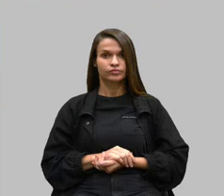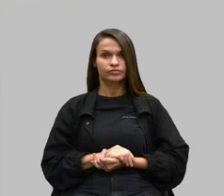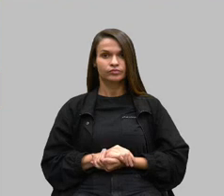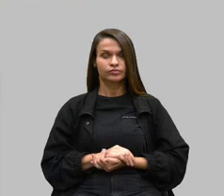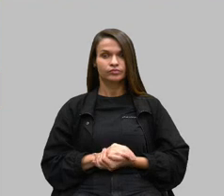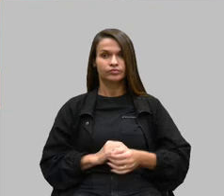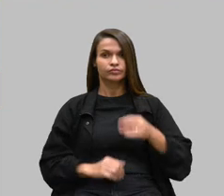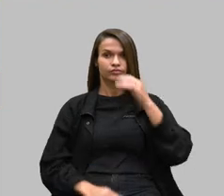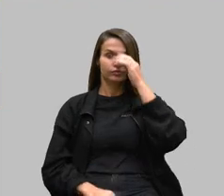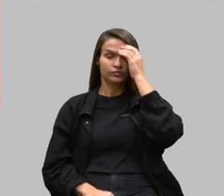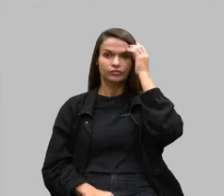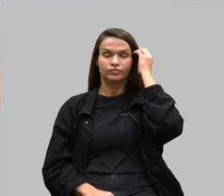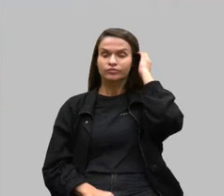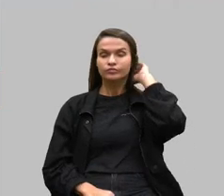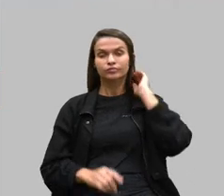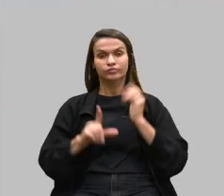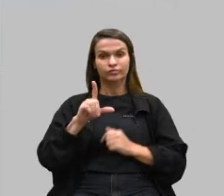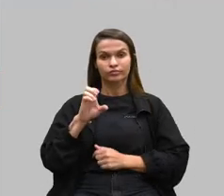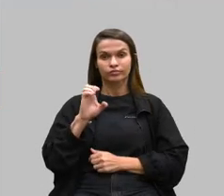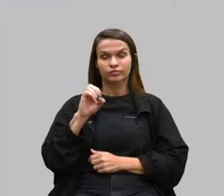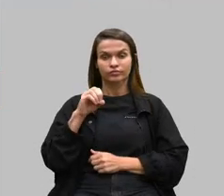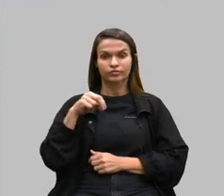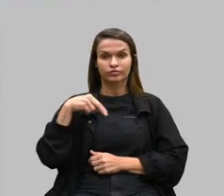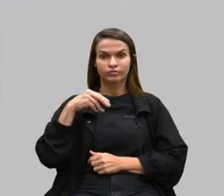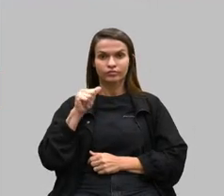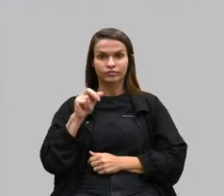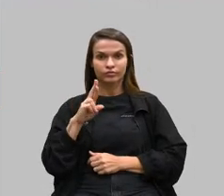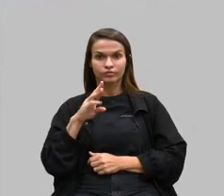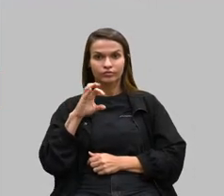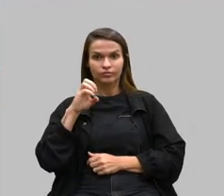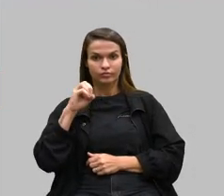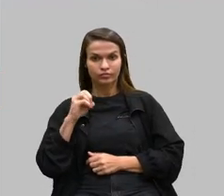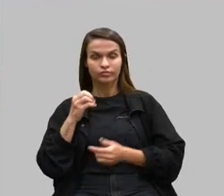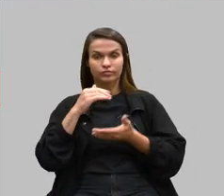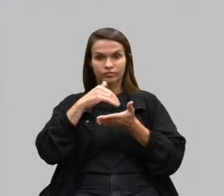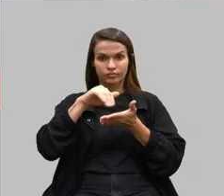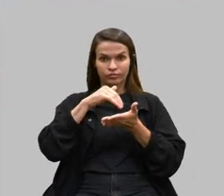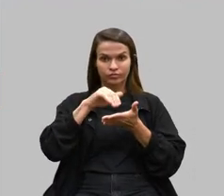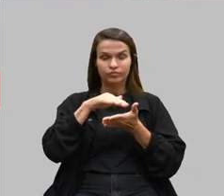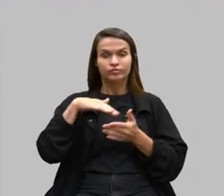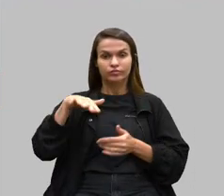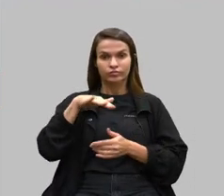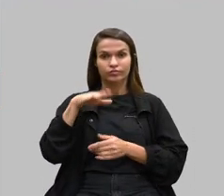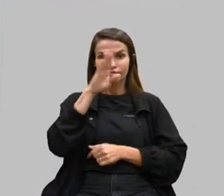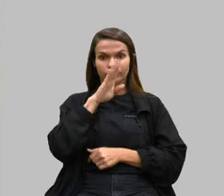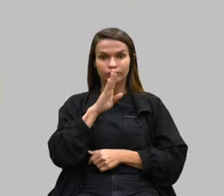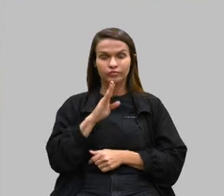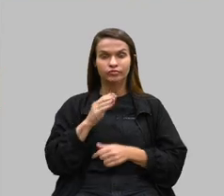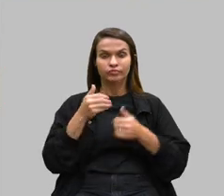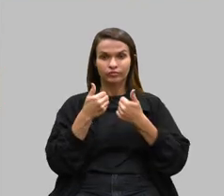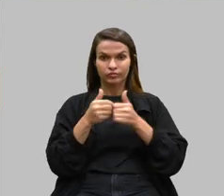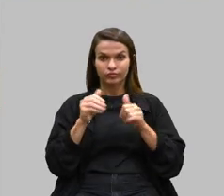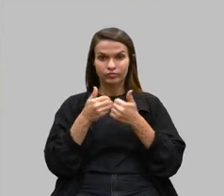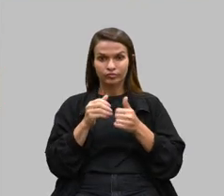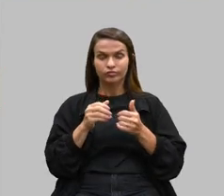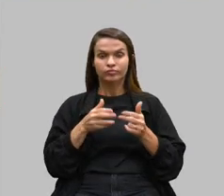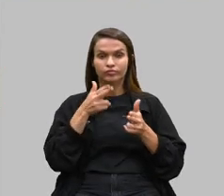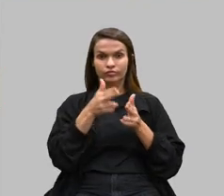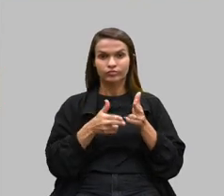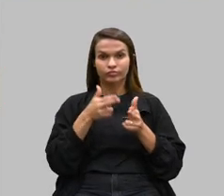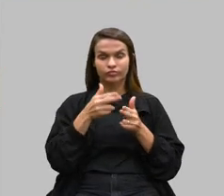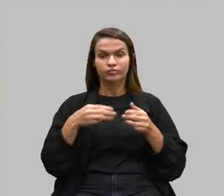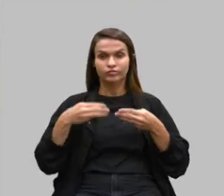parcerias Leonardo César Ribeiro secretário da secretaria nacional de transporte Ferroviário do